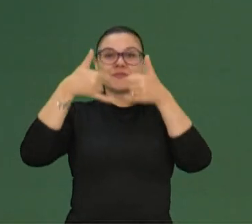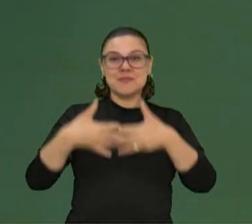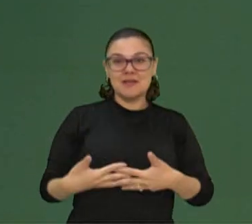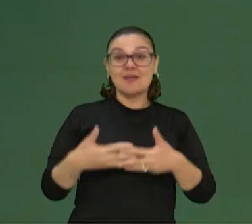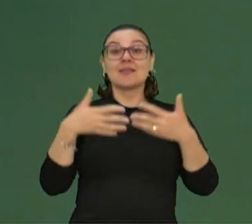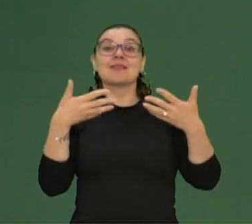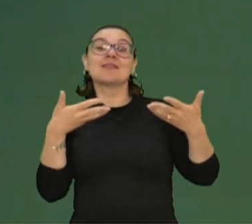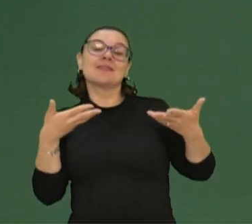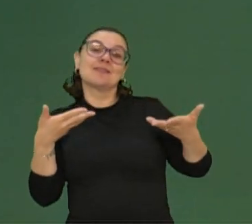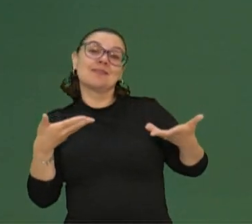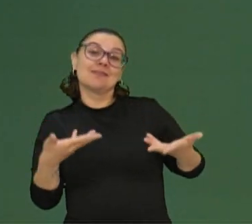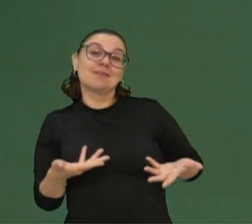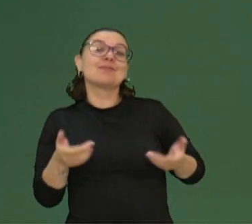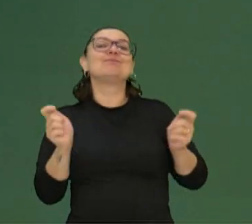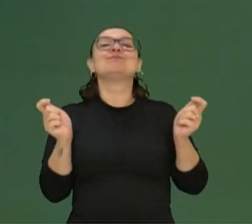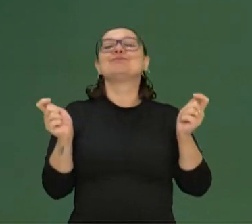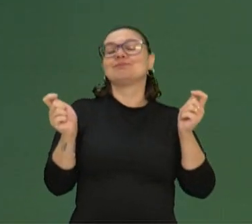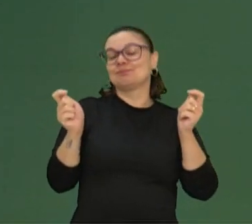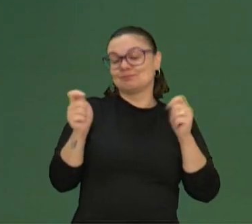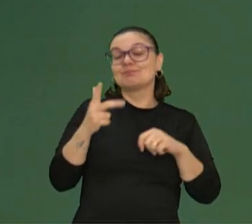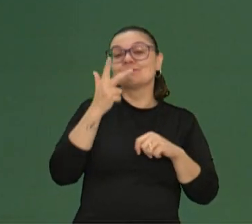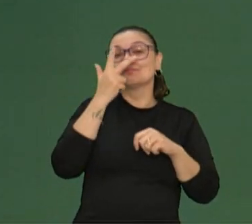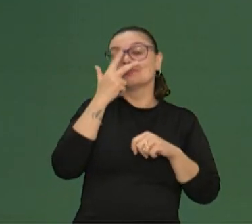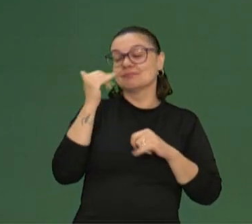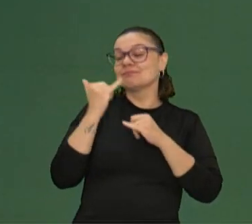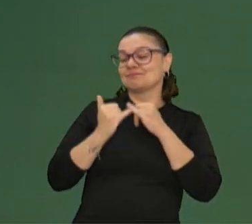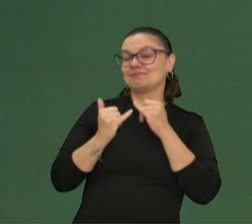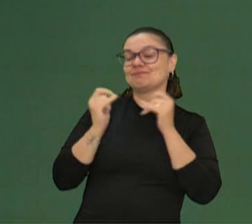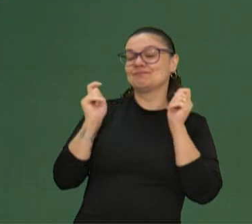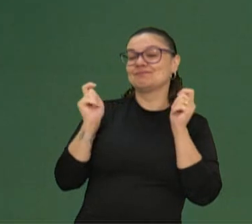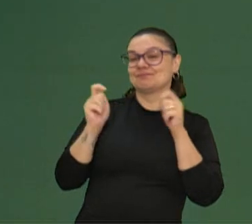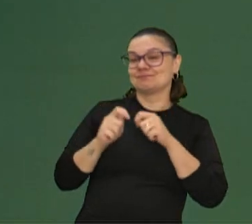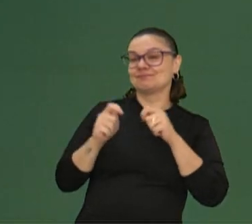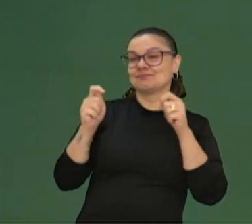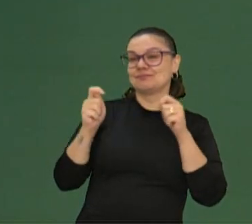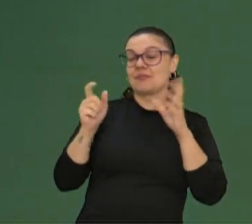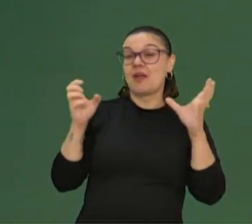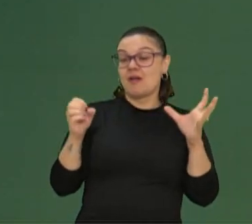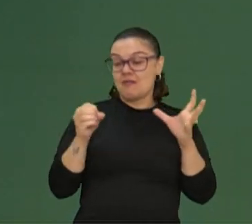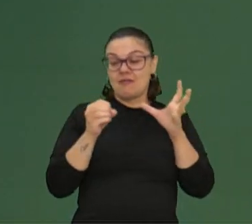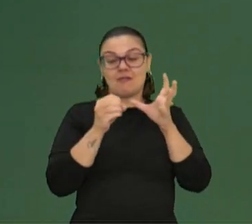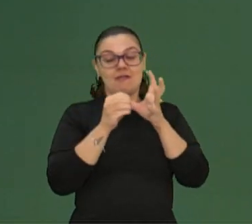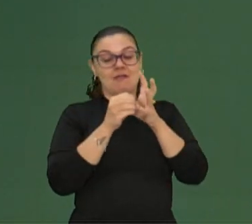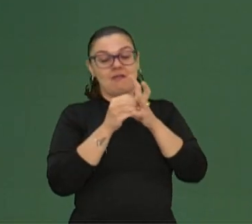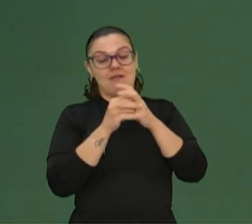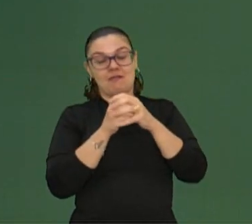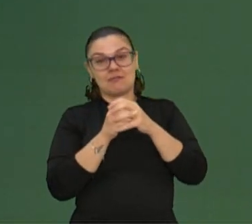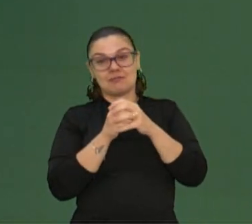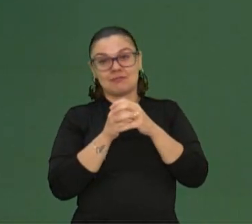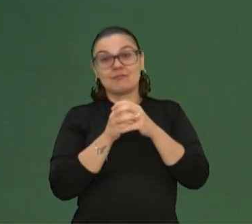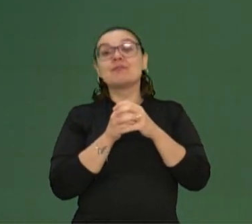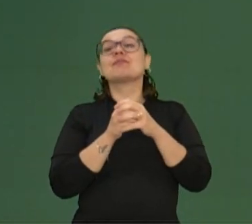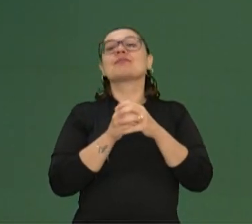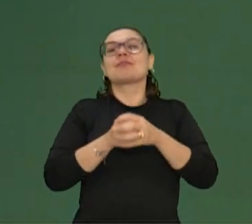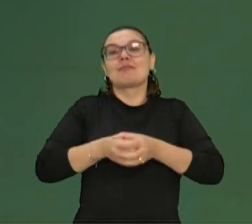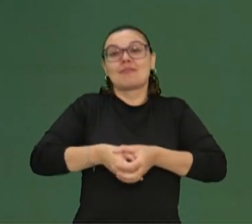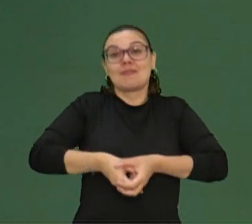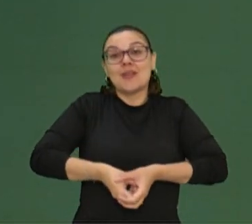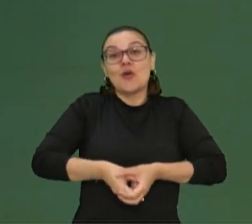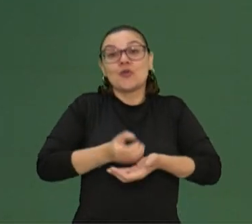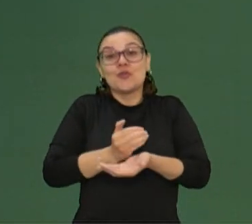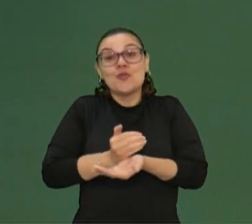pessoal, parece mesmo que esse fato de haver esse englobamento de um outro ser foi a forma